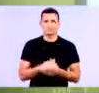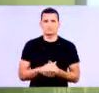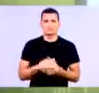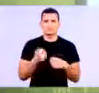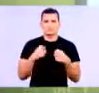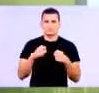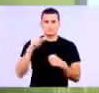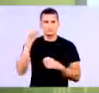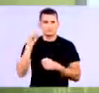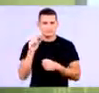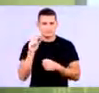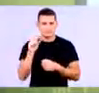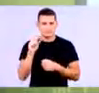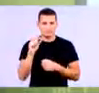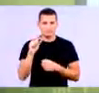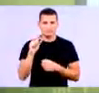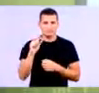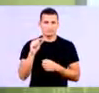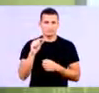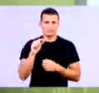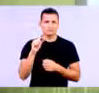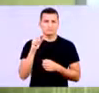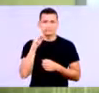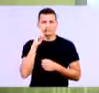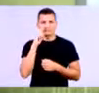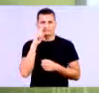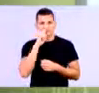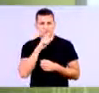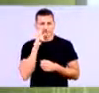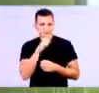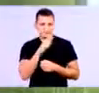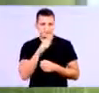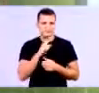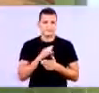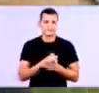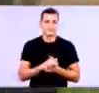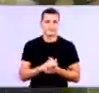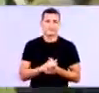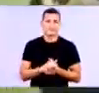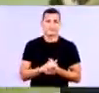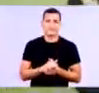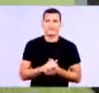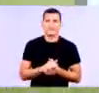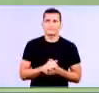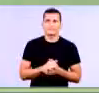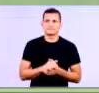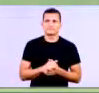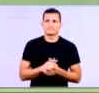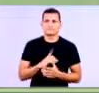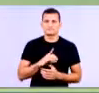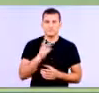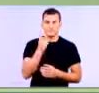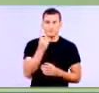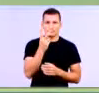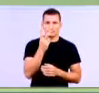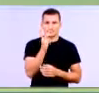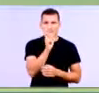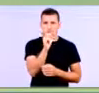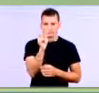que minimizar o máximo possível as vulnerabilidades, tá? E mais, existe aqui 2 palavrinhas básicas,